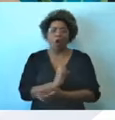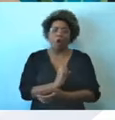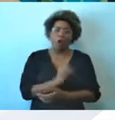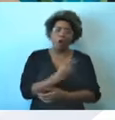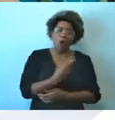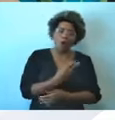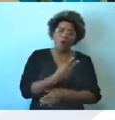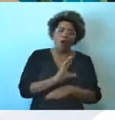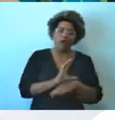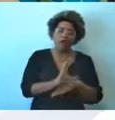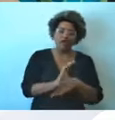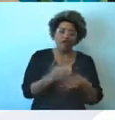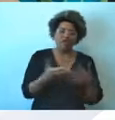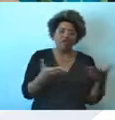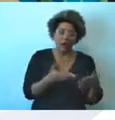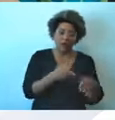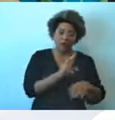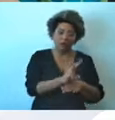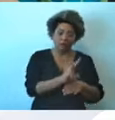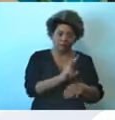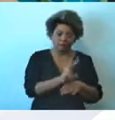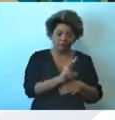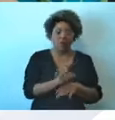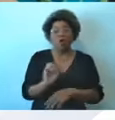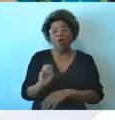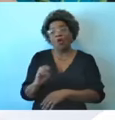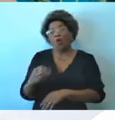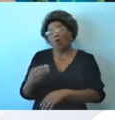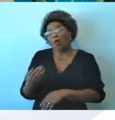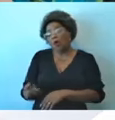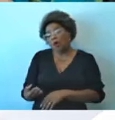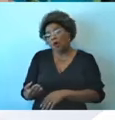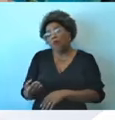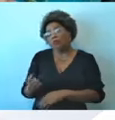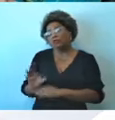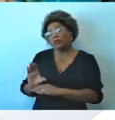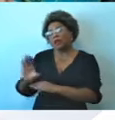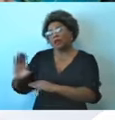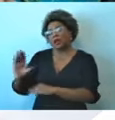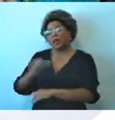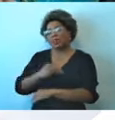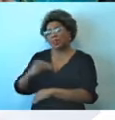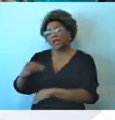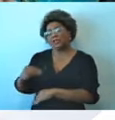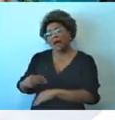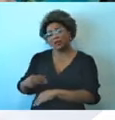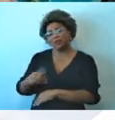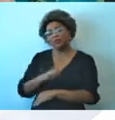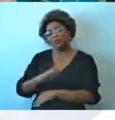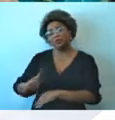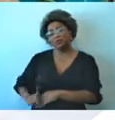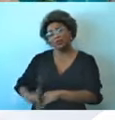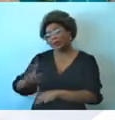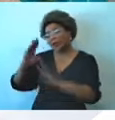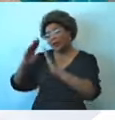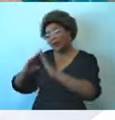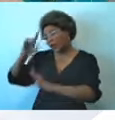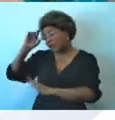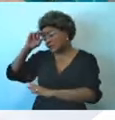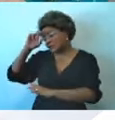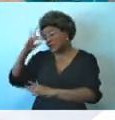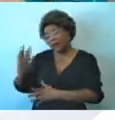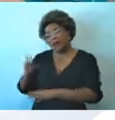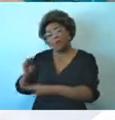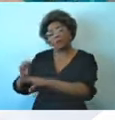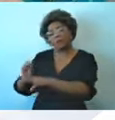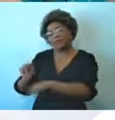agora em precaução, ou a gente vai ter que investir na saúde pública através dos hospitais, aparatos de saúde, né?